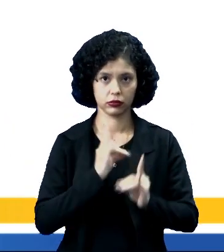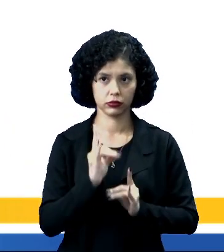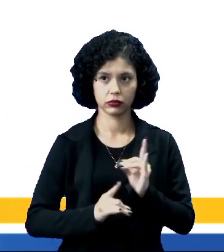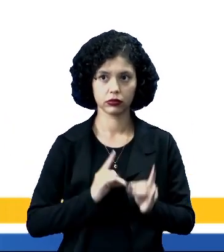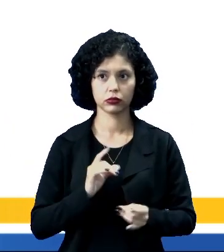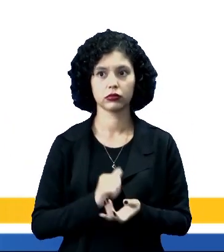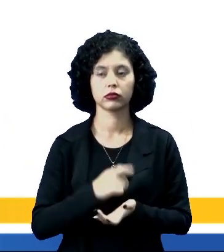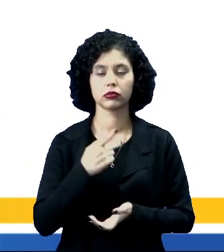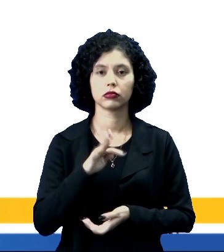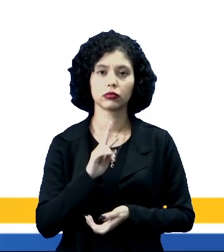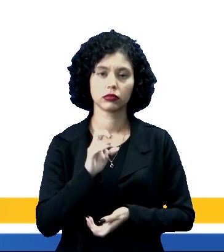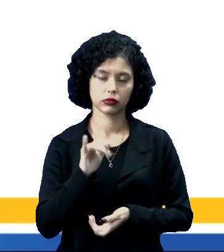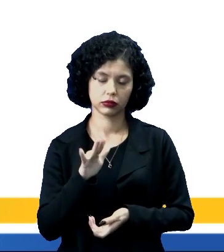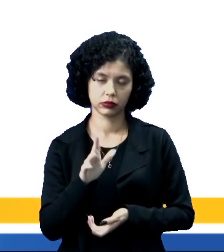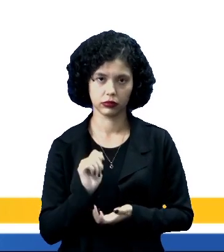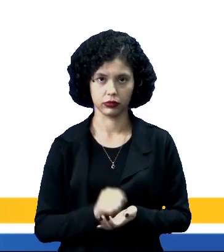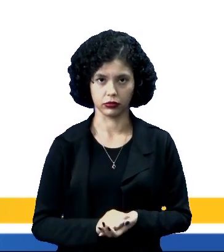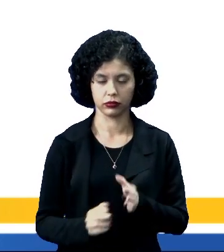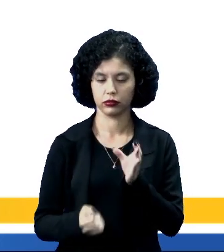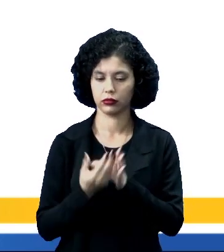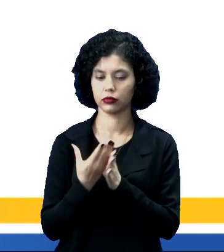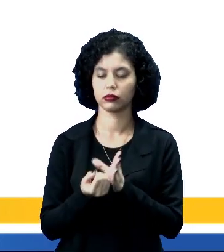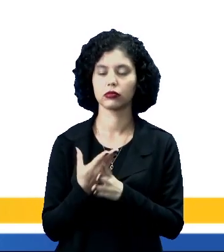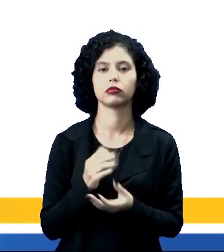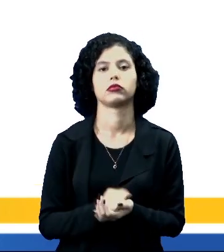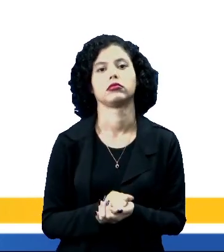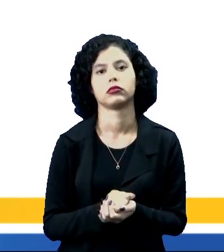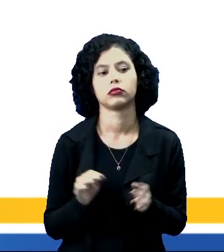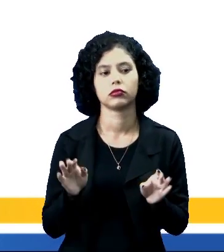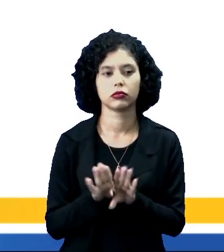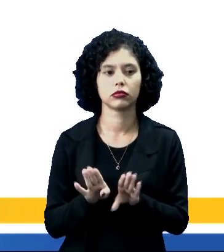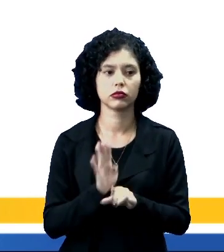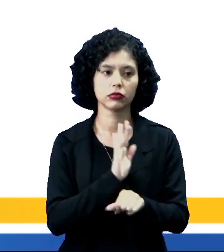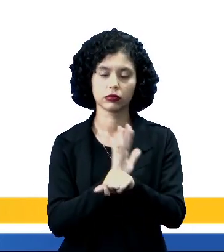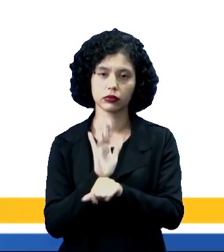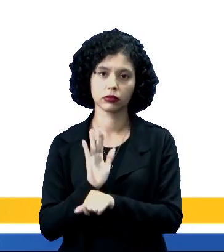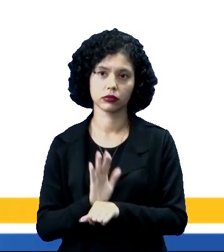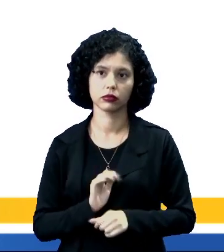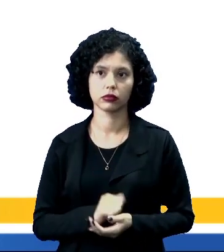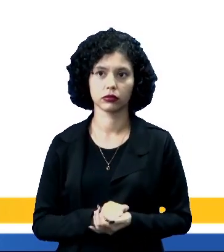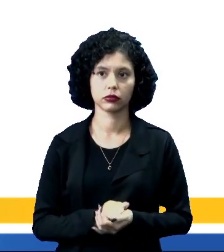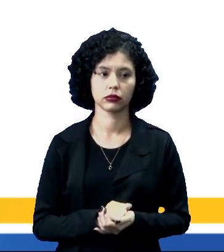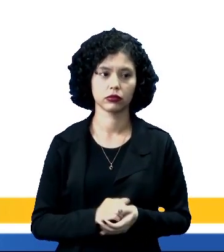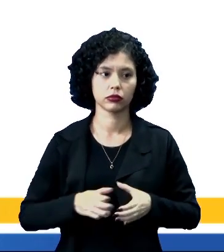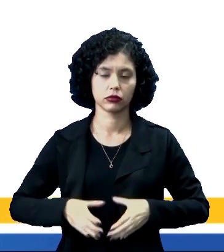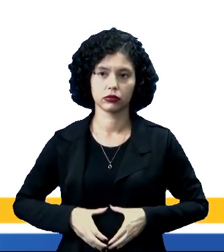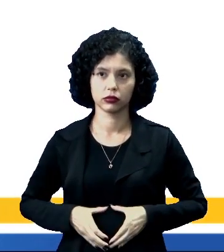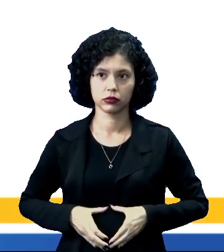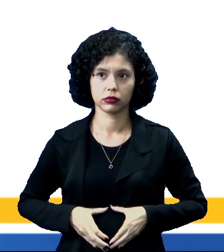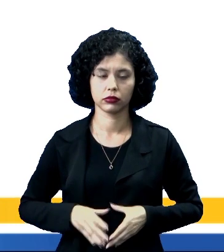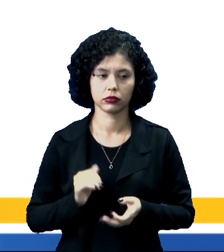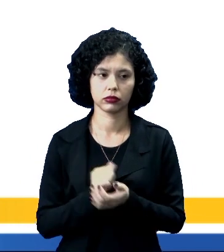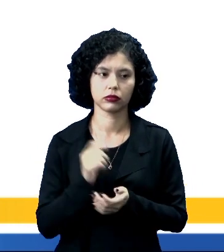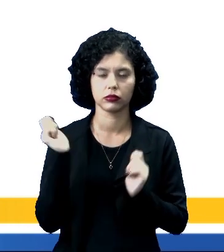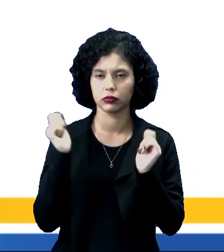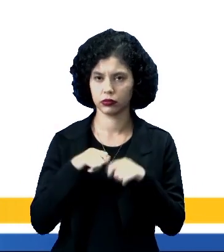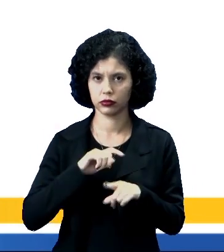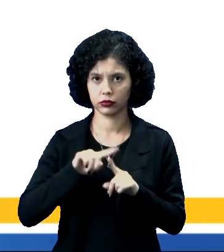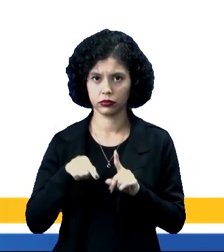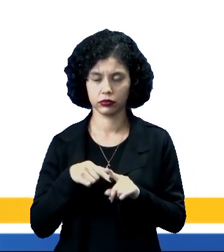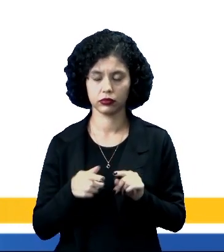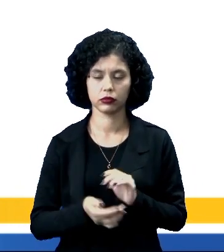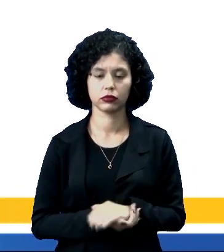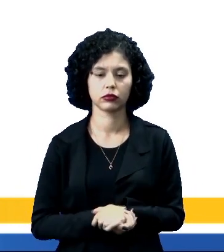chamado de progesterona e essa progesterona ela também ajuda aí no revestimento do útero para uma possível